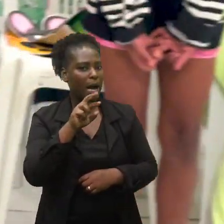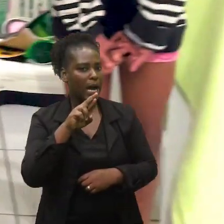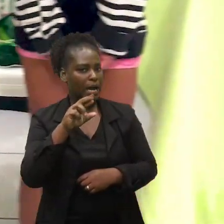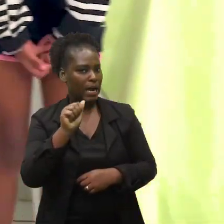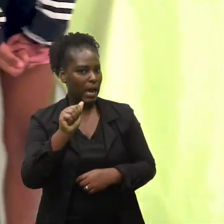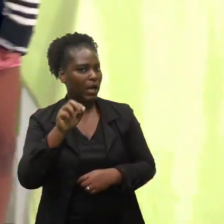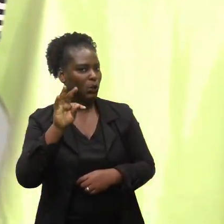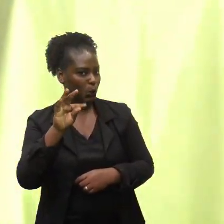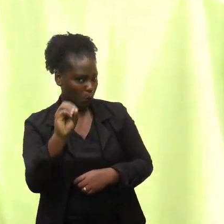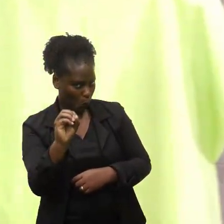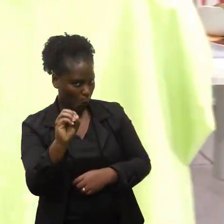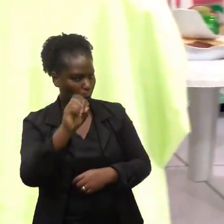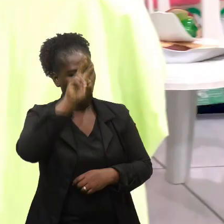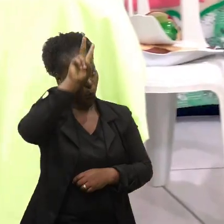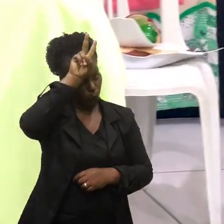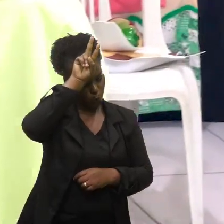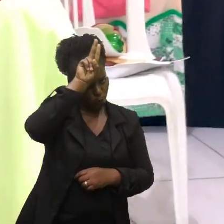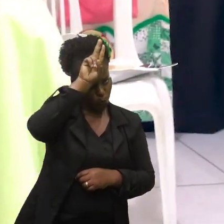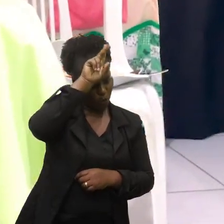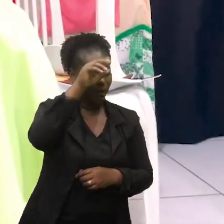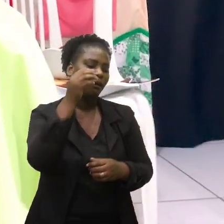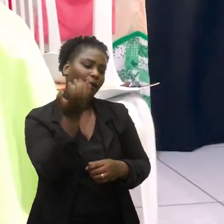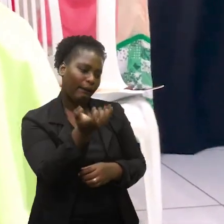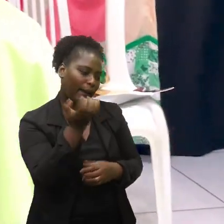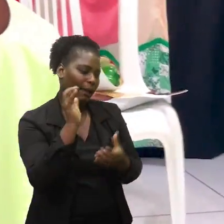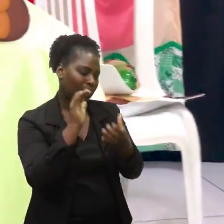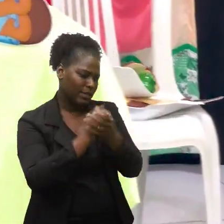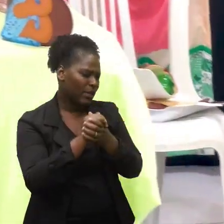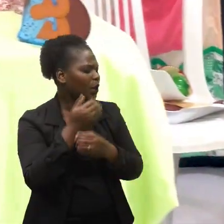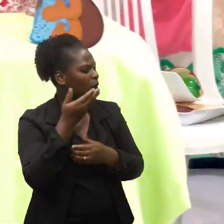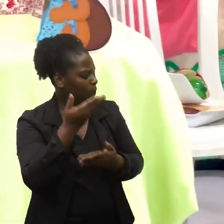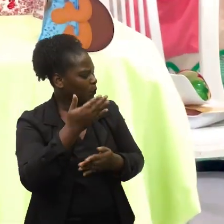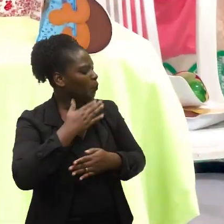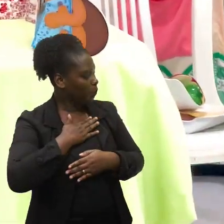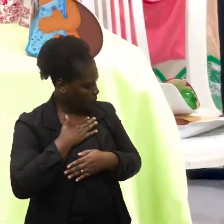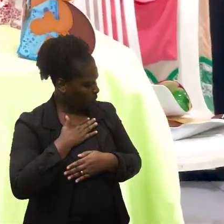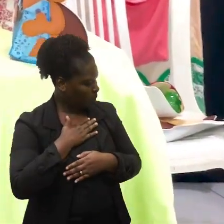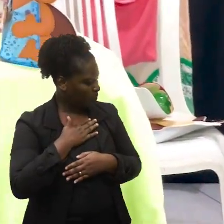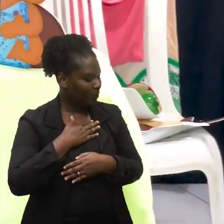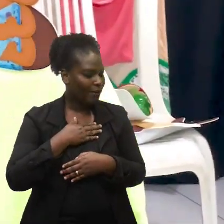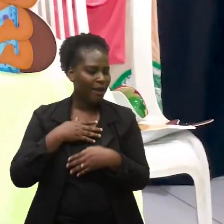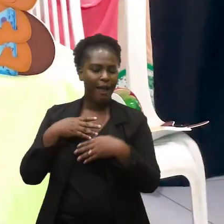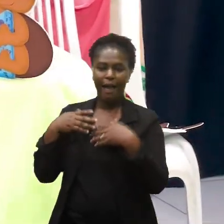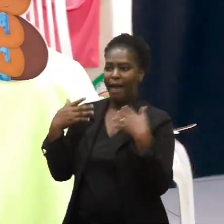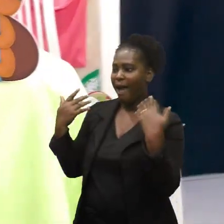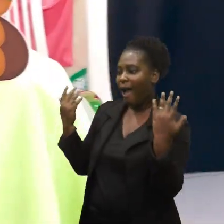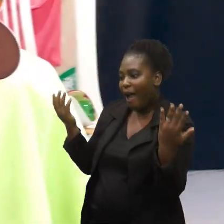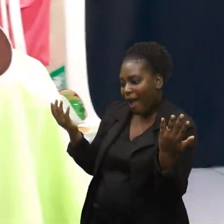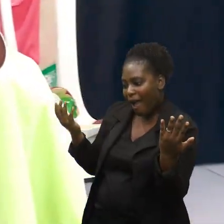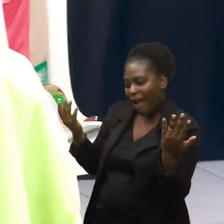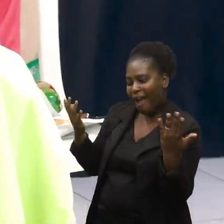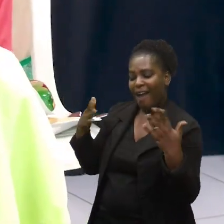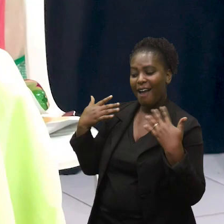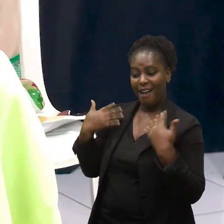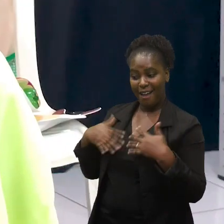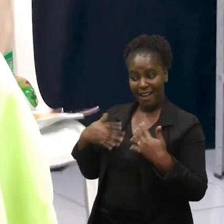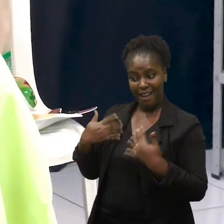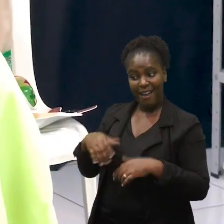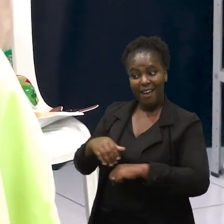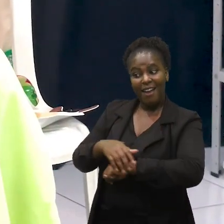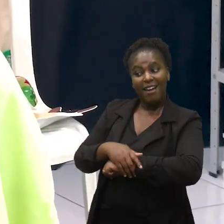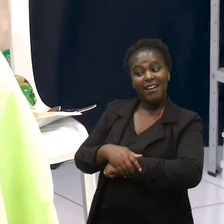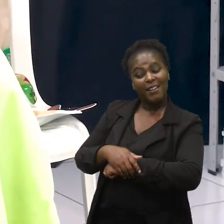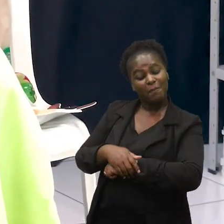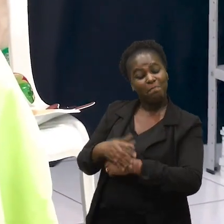e querendo uma baratinha. Aí ela foi e disse: mas